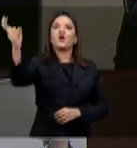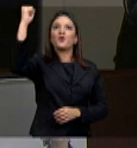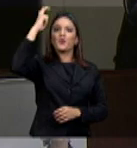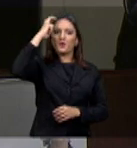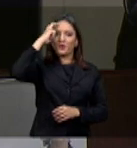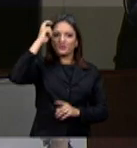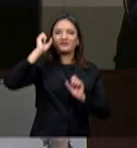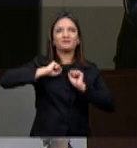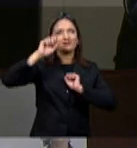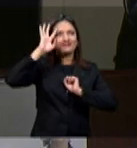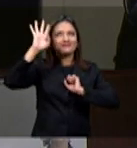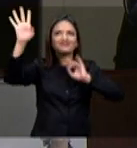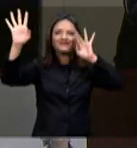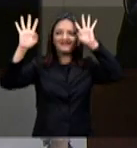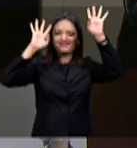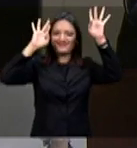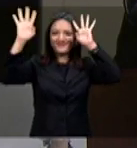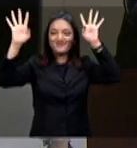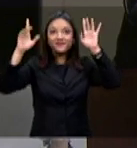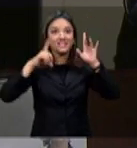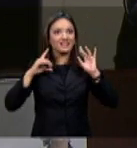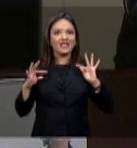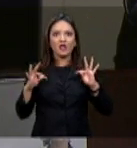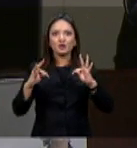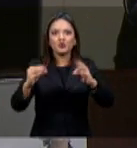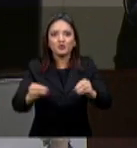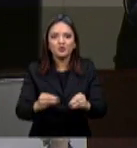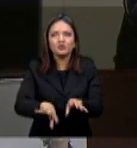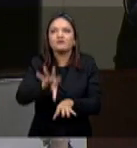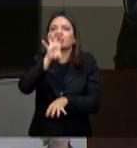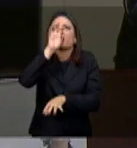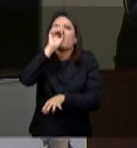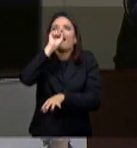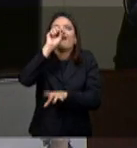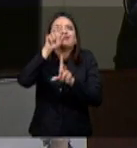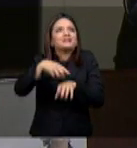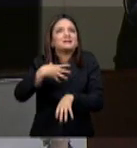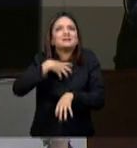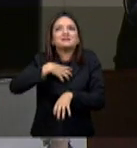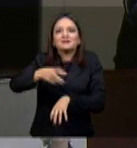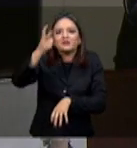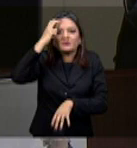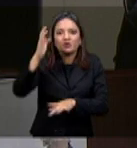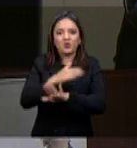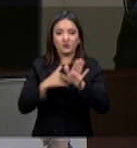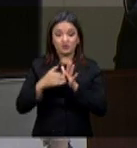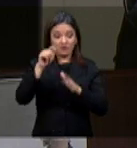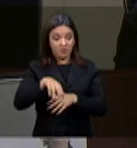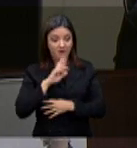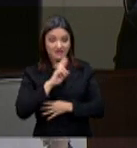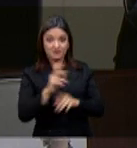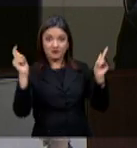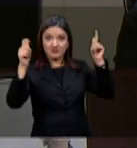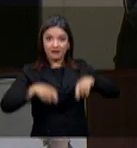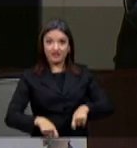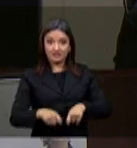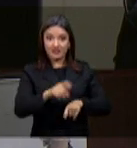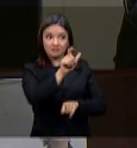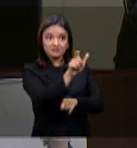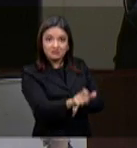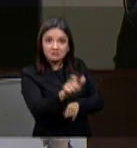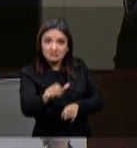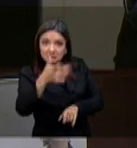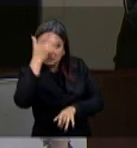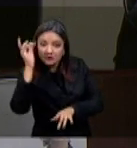e voa. Está no ar que respiramos e é uma das respostas ao que pode viabilizar o cidadão como tal. A